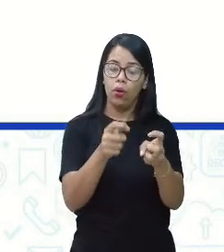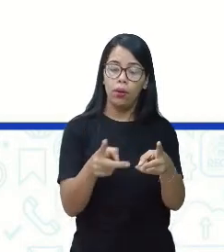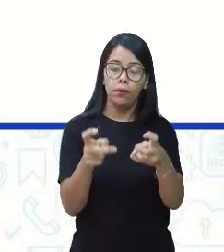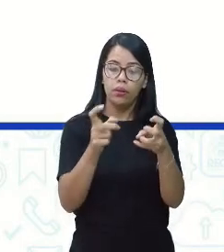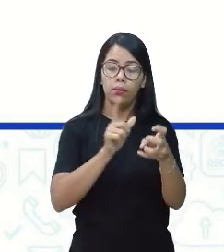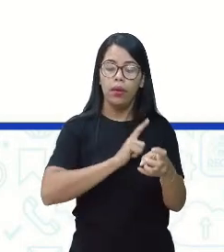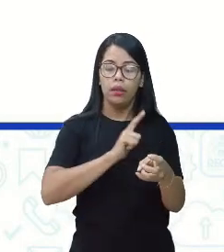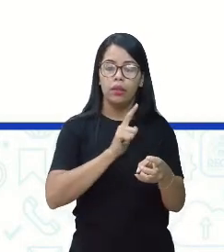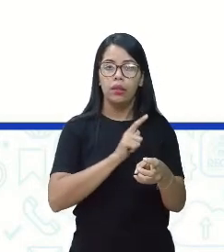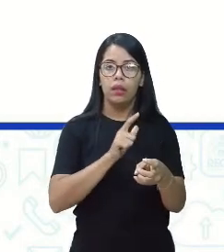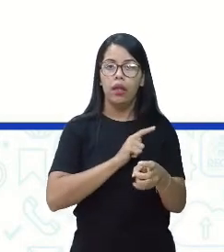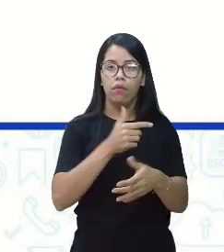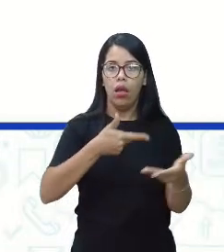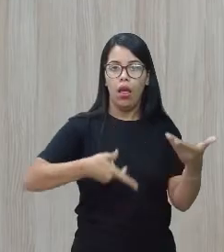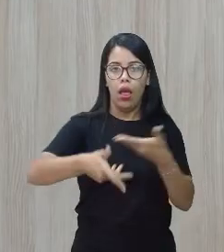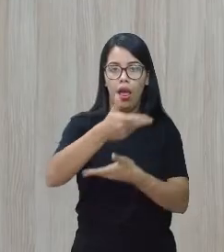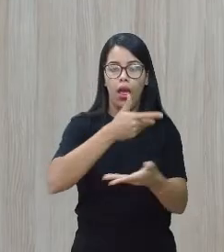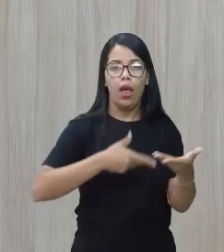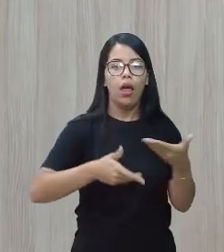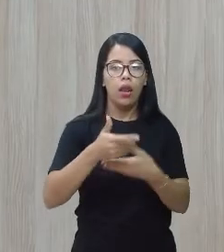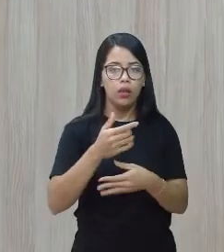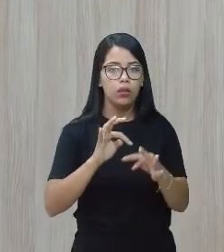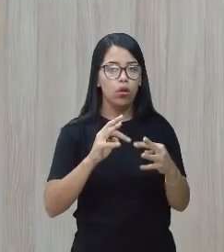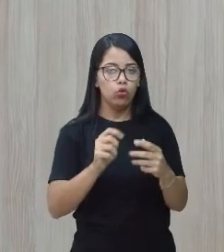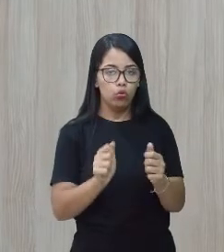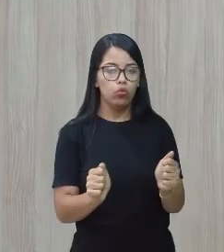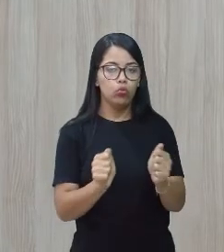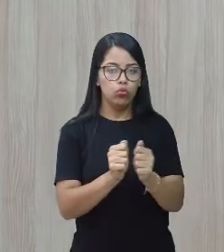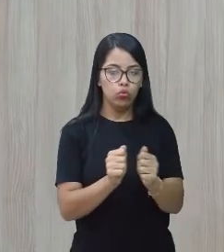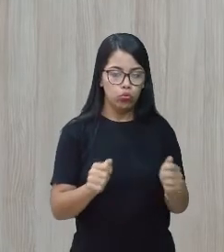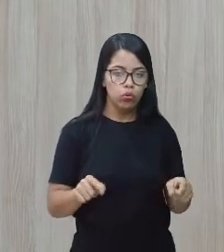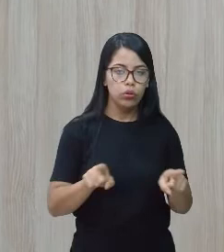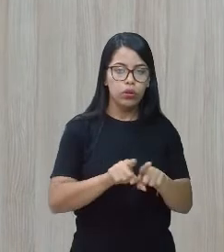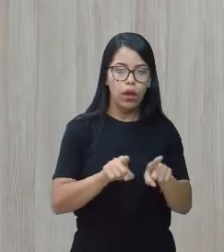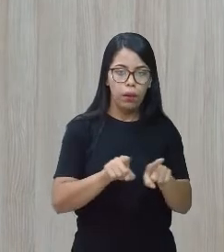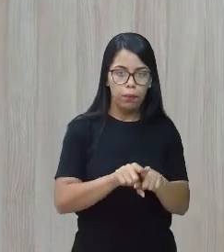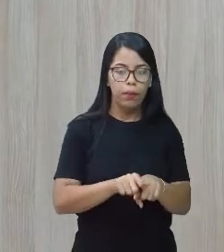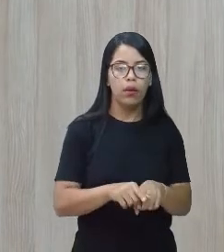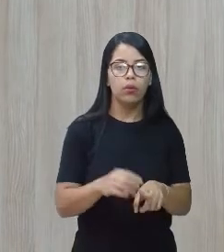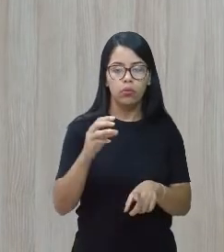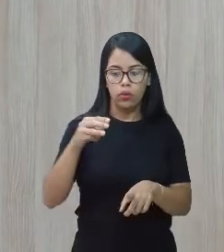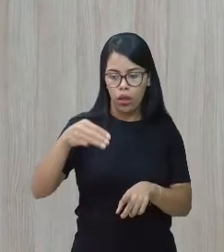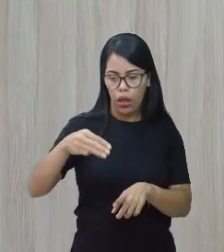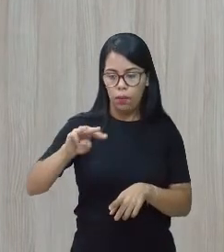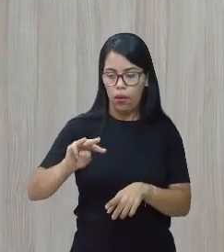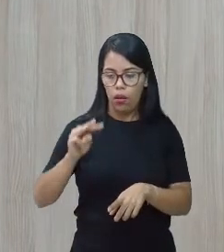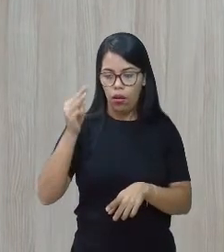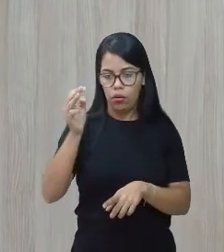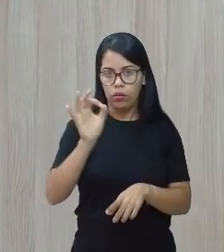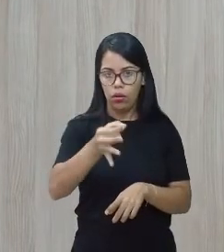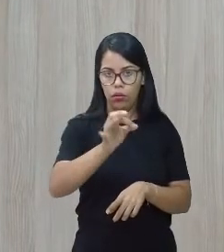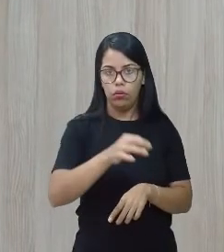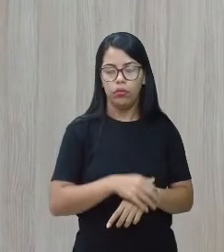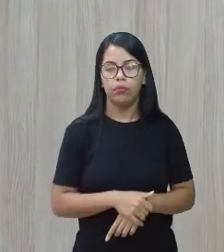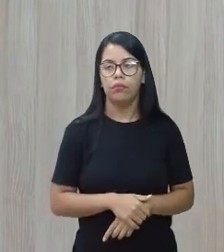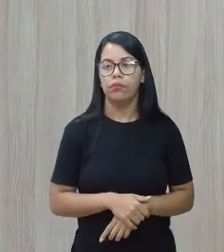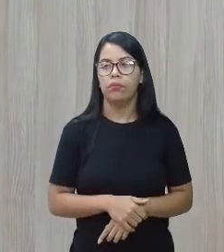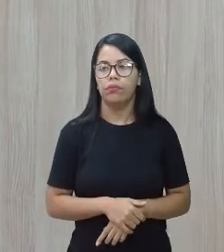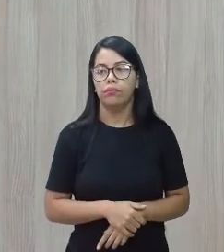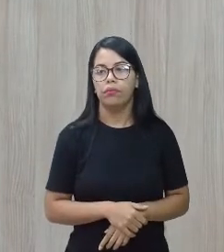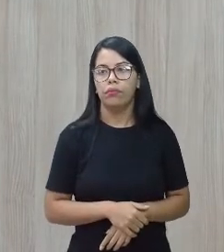teve aí as relações de comprimento, de área e de volume expressas aí nessa questão, tá